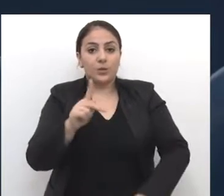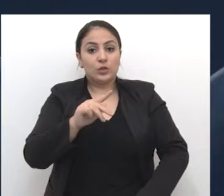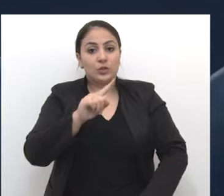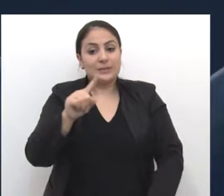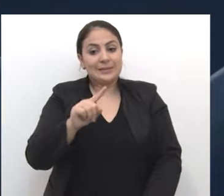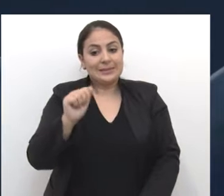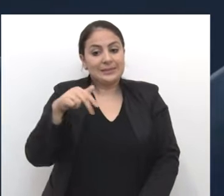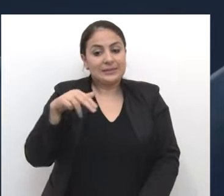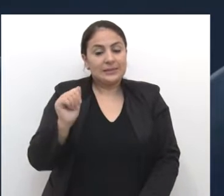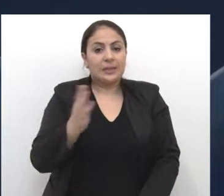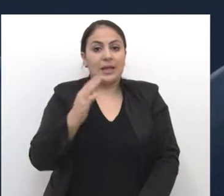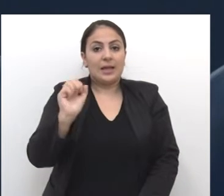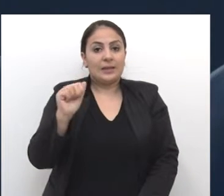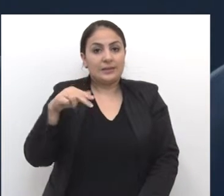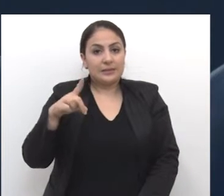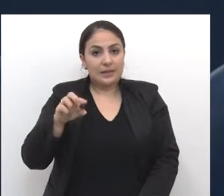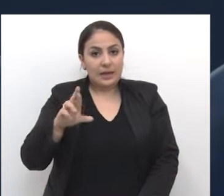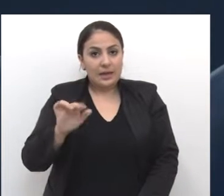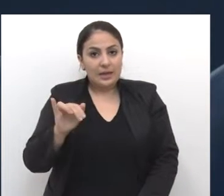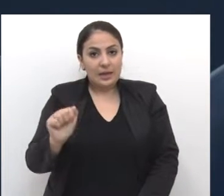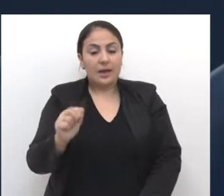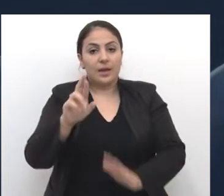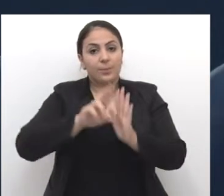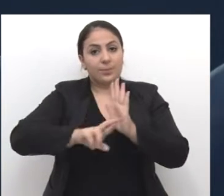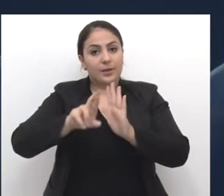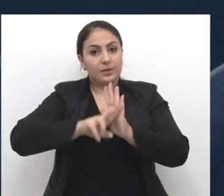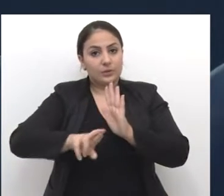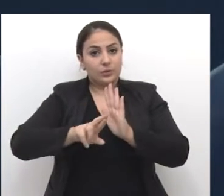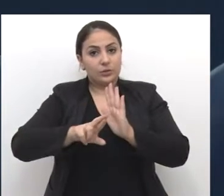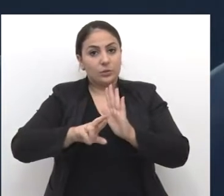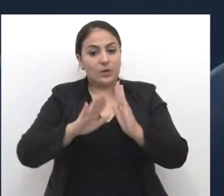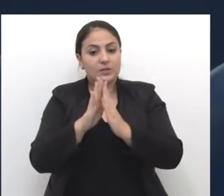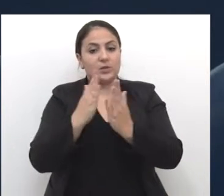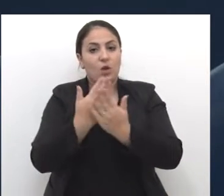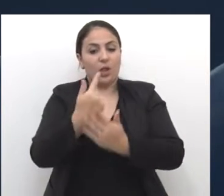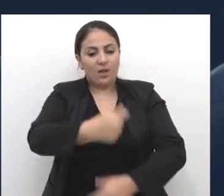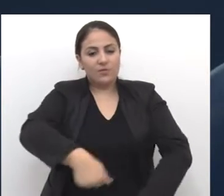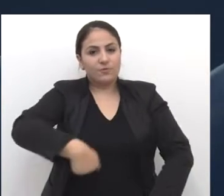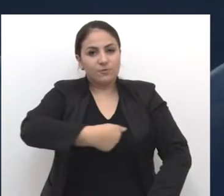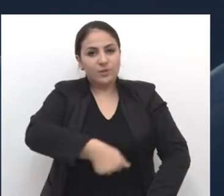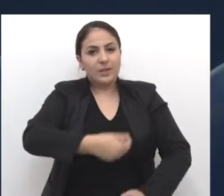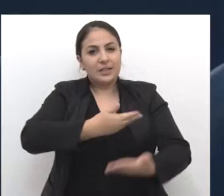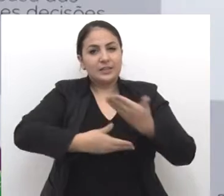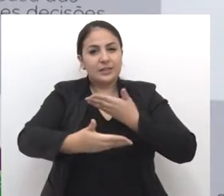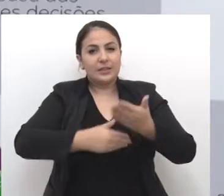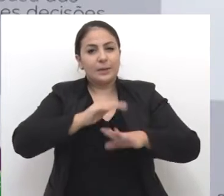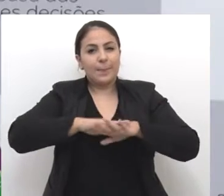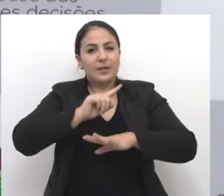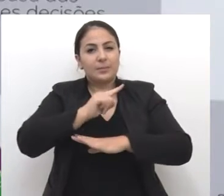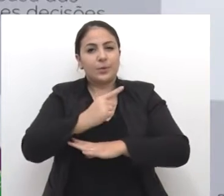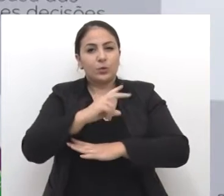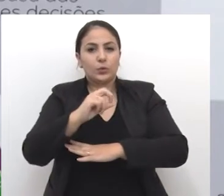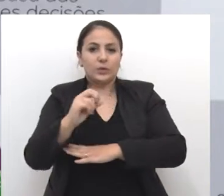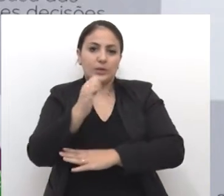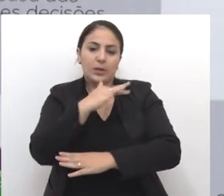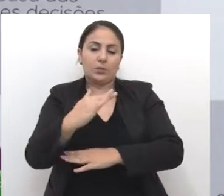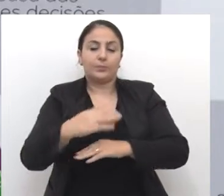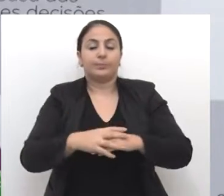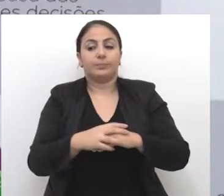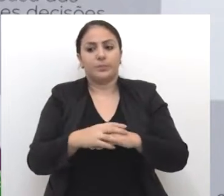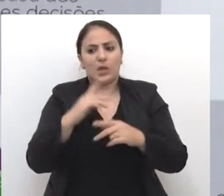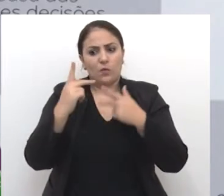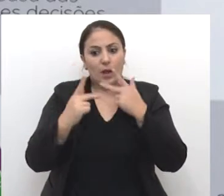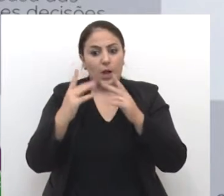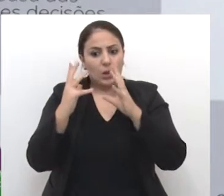Andréia representou o Colégio Fagundes dos Reis, que atende mais de 1.200 alunos. Eu não digo que todas